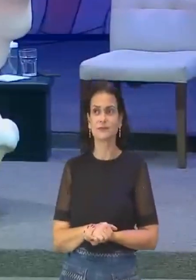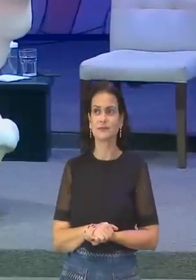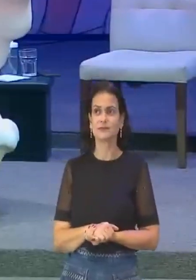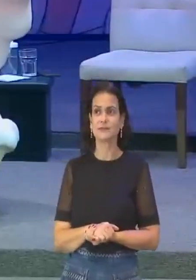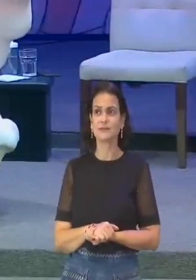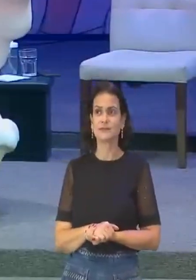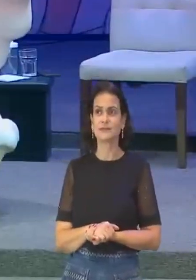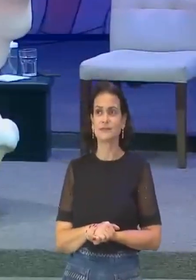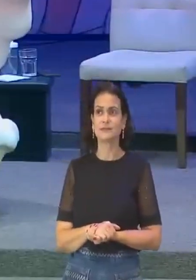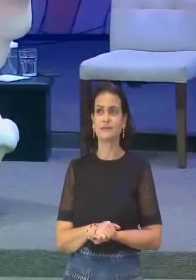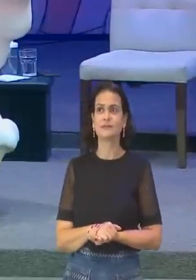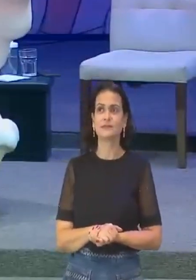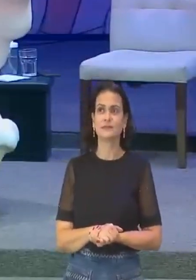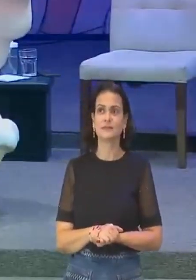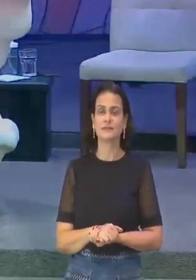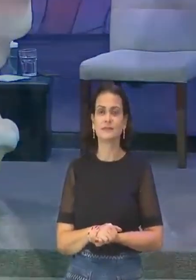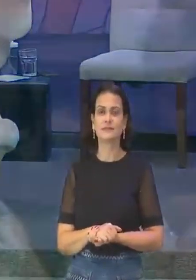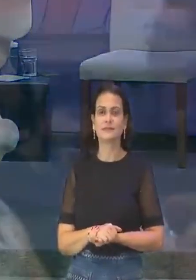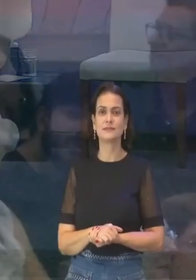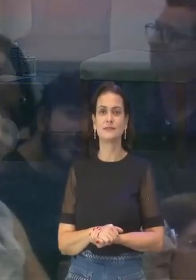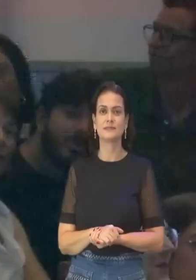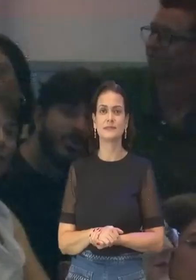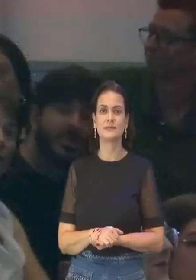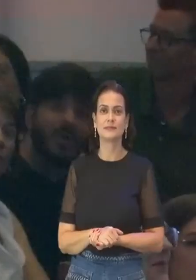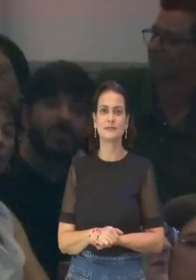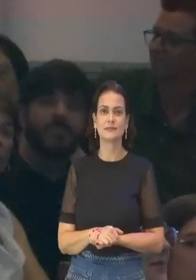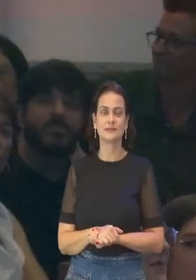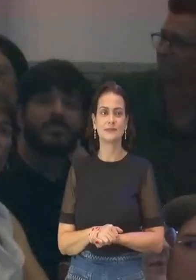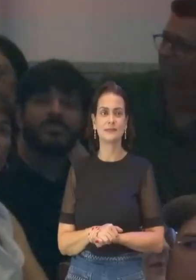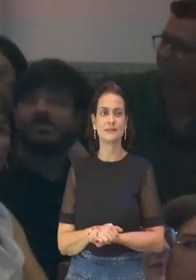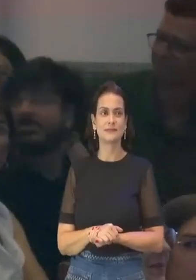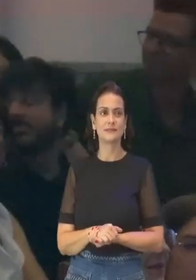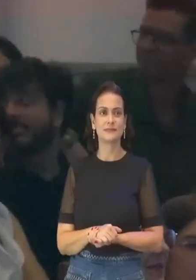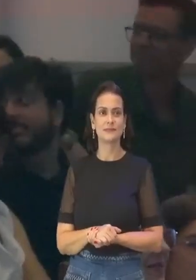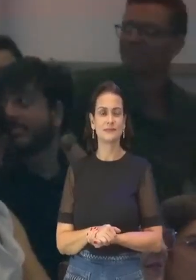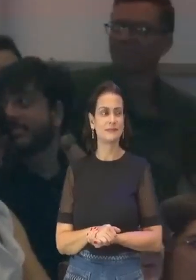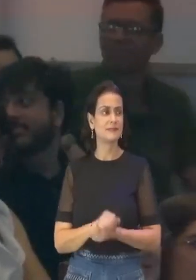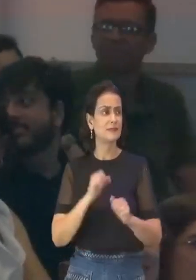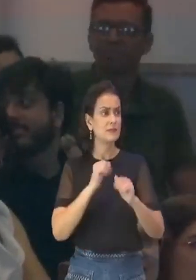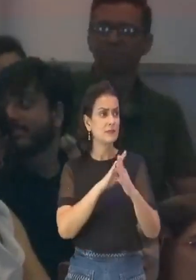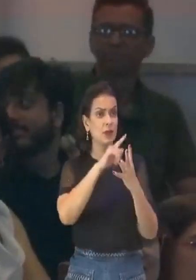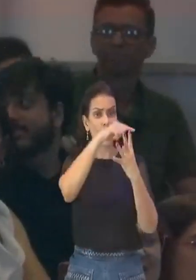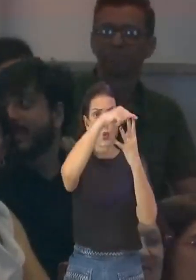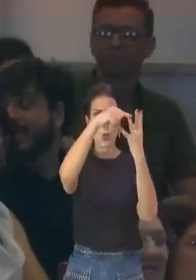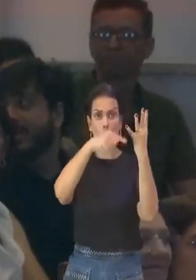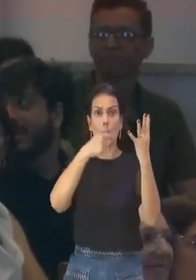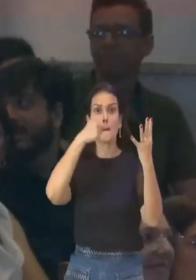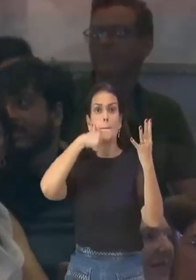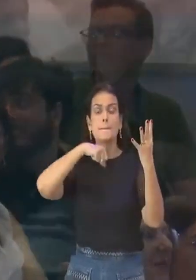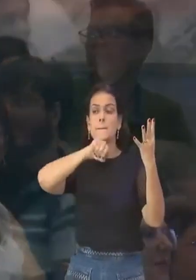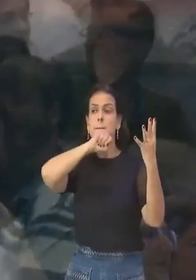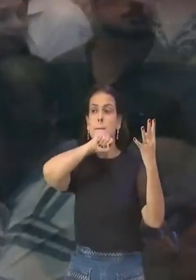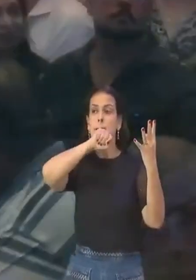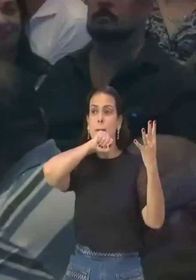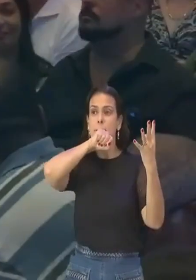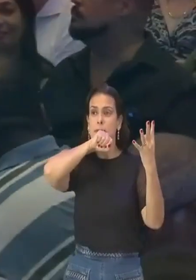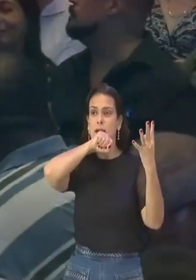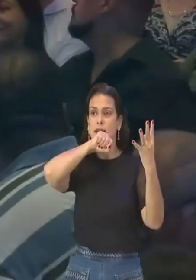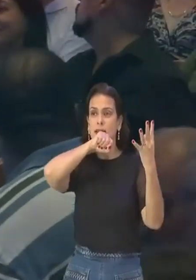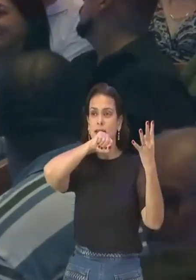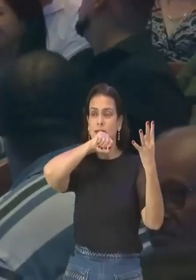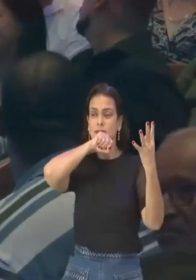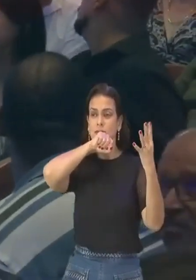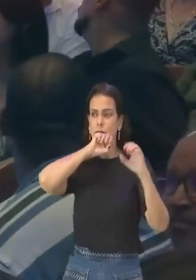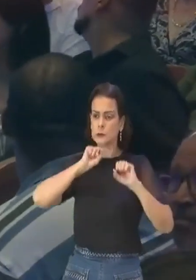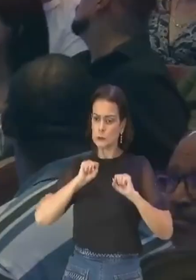Tem mais alguém? Glória a Deus. Glória a Deus. Glória a Deus. Nós temos mães que estão